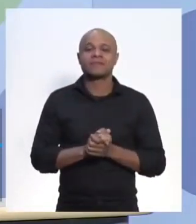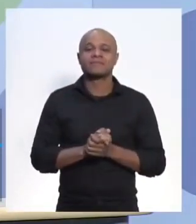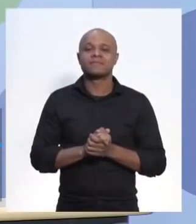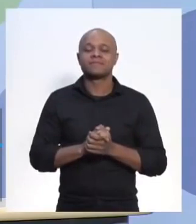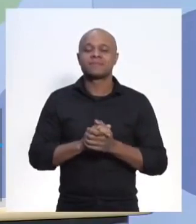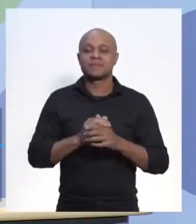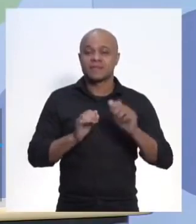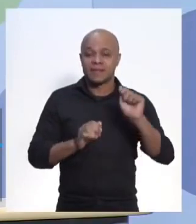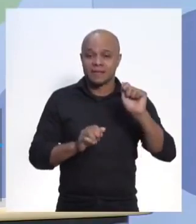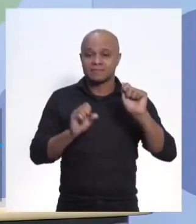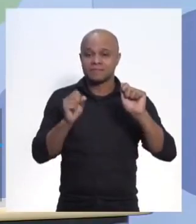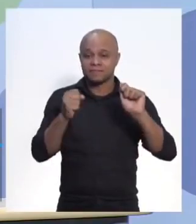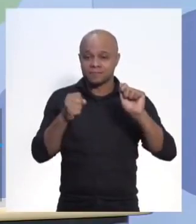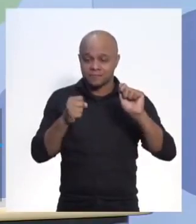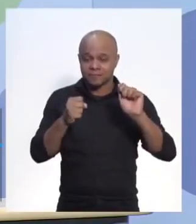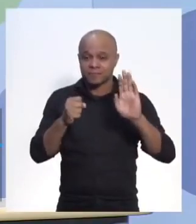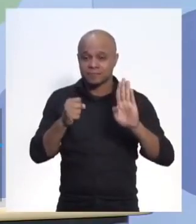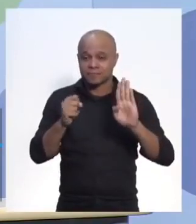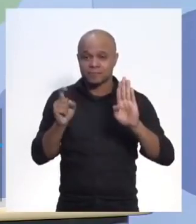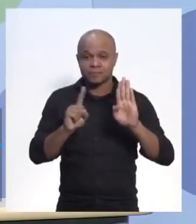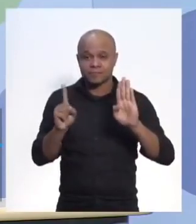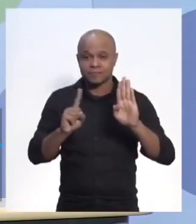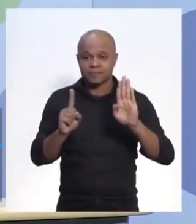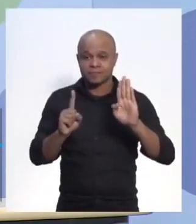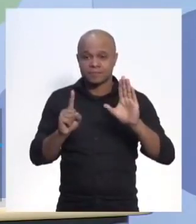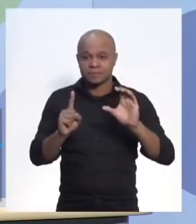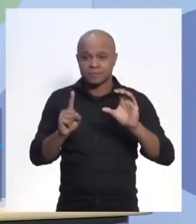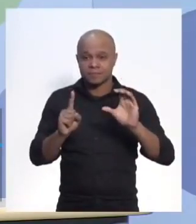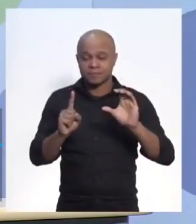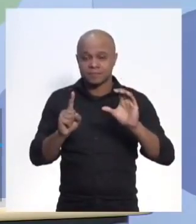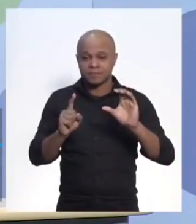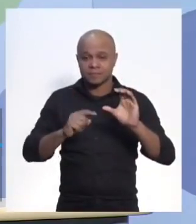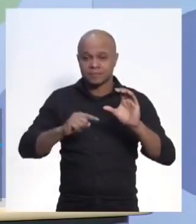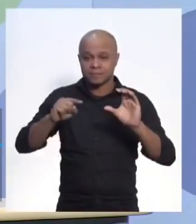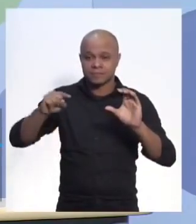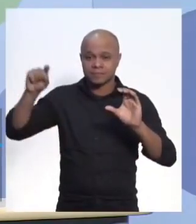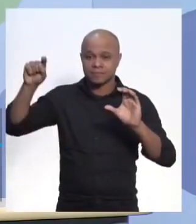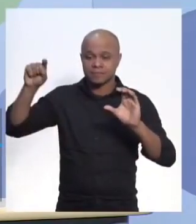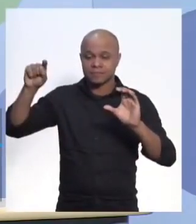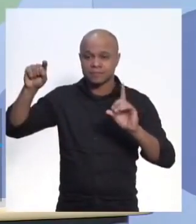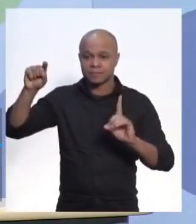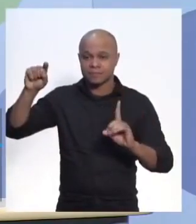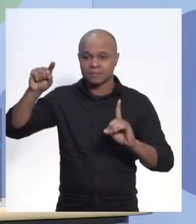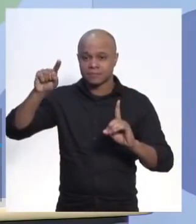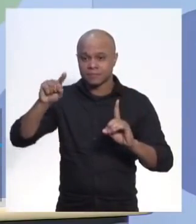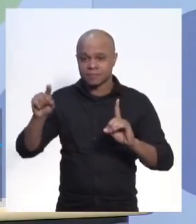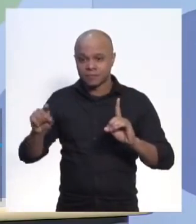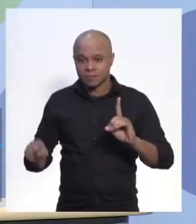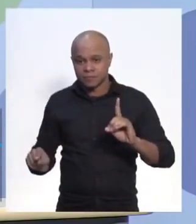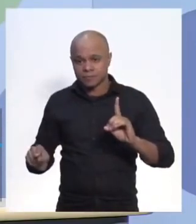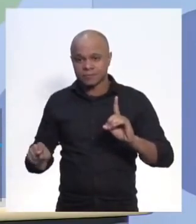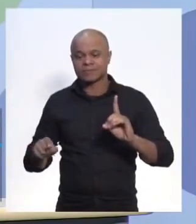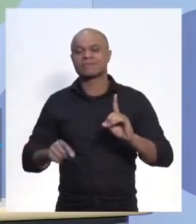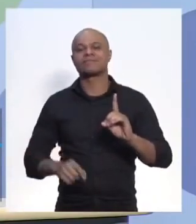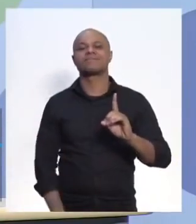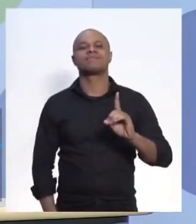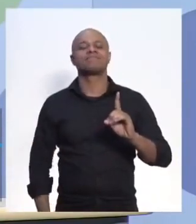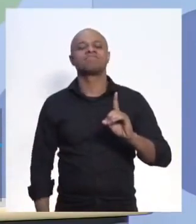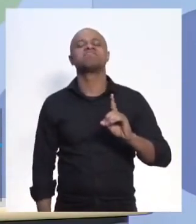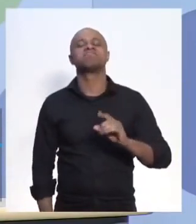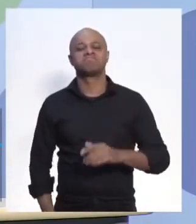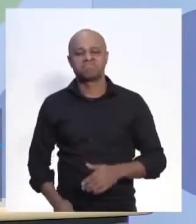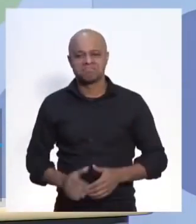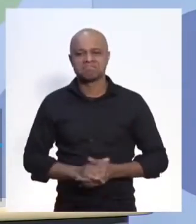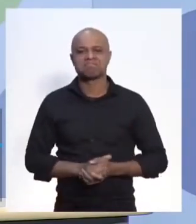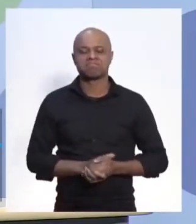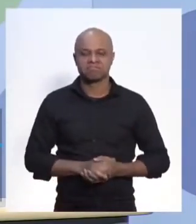sim, que na letra B é não, que na letra C é crescente e na letra D é decrescente. Entre